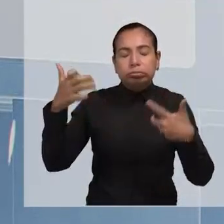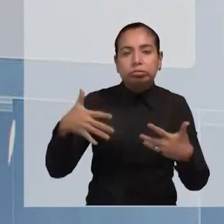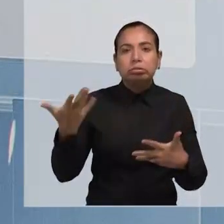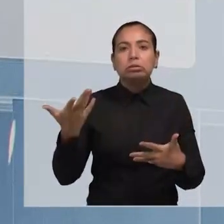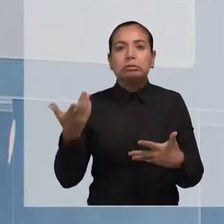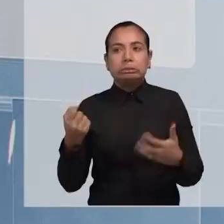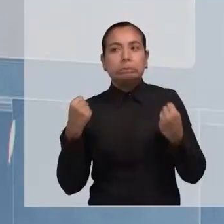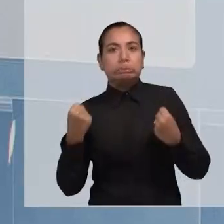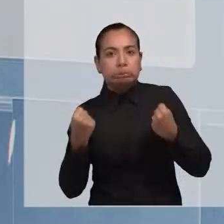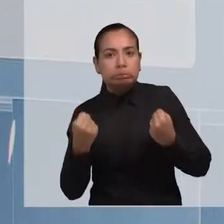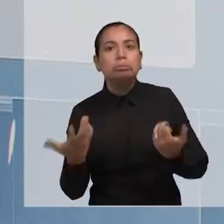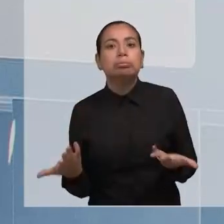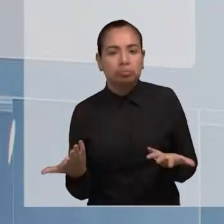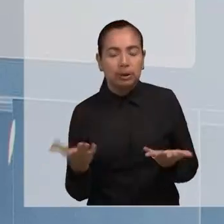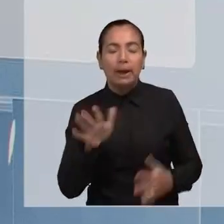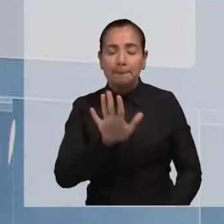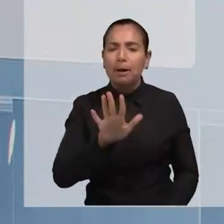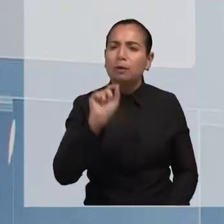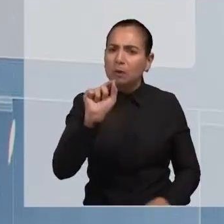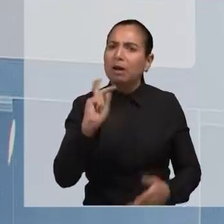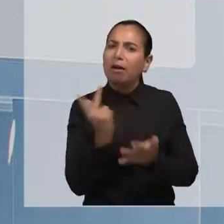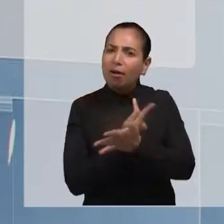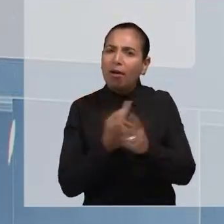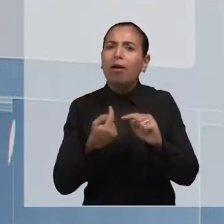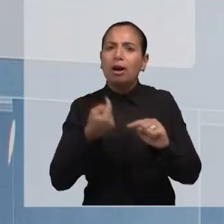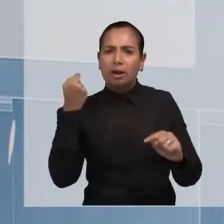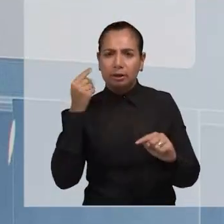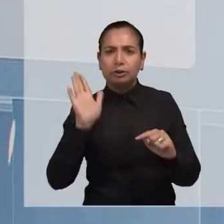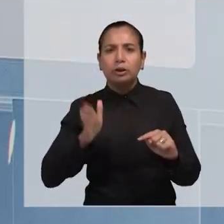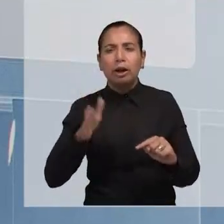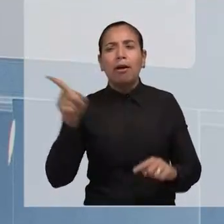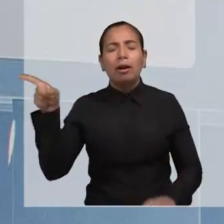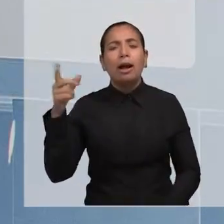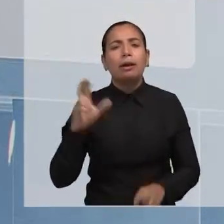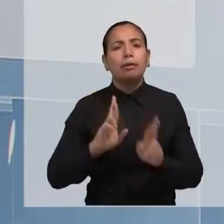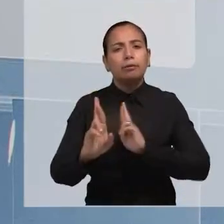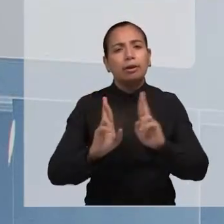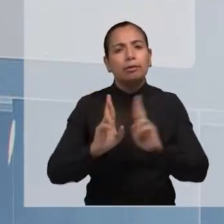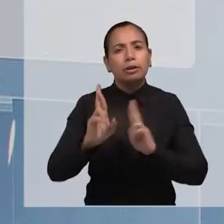Olha. Já tinha acontecido outras antes, mas naquela entrevista na Jovem Pan News,